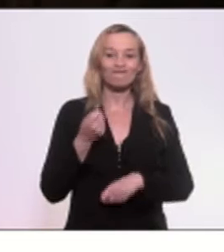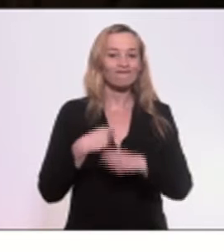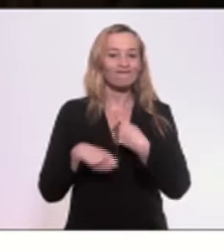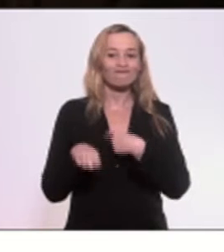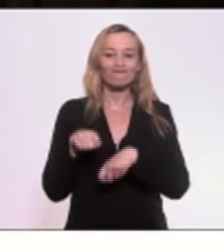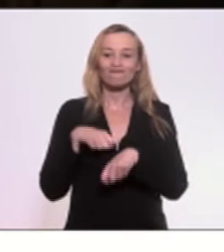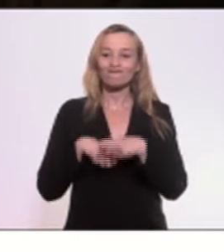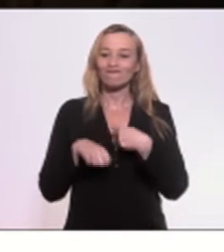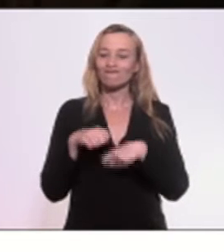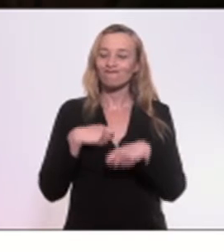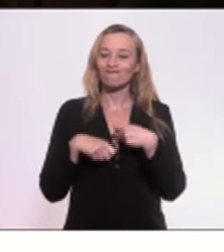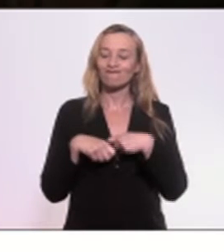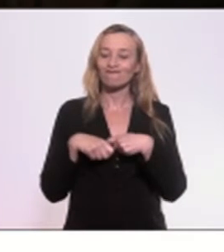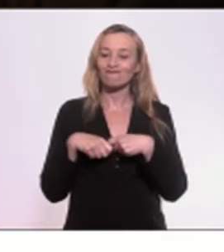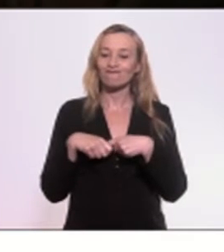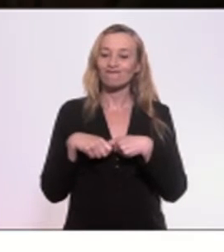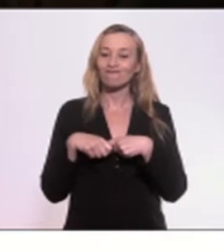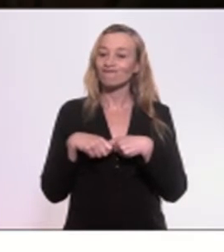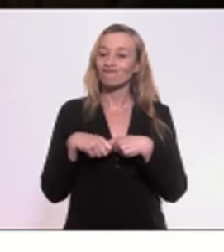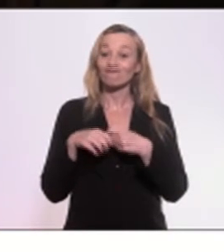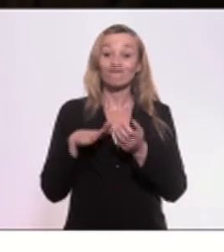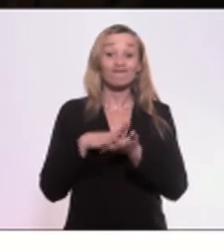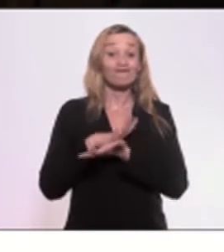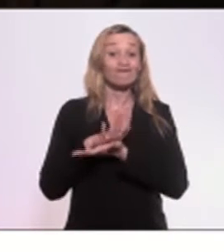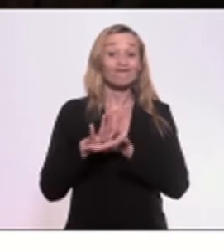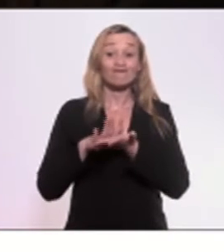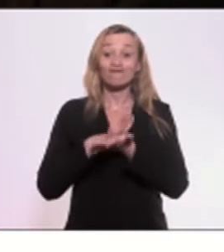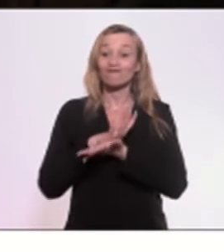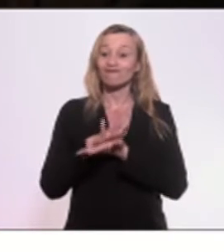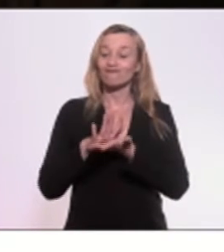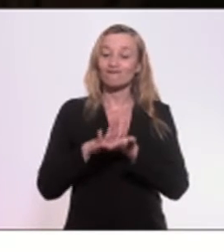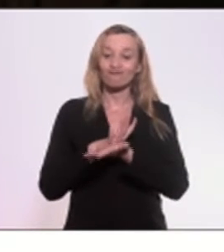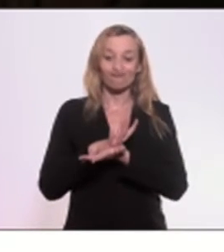negociar sob hipótese alguma.